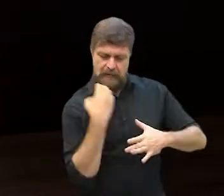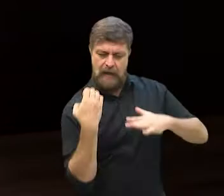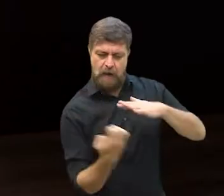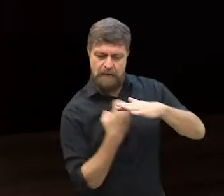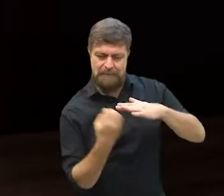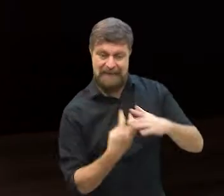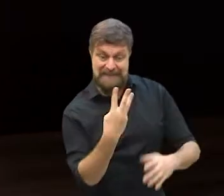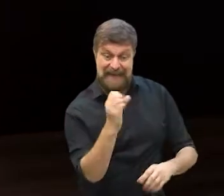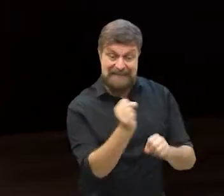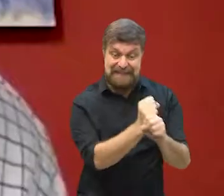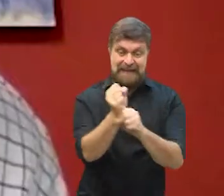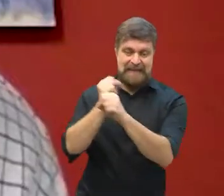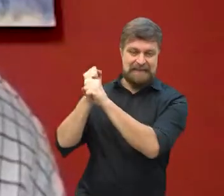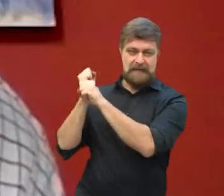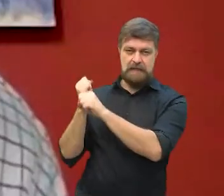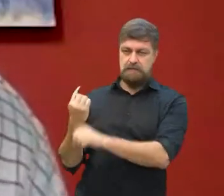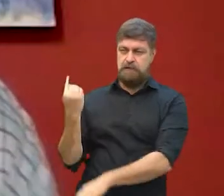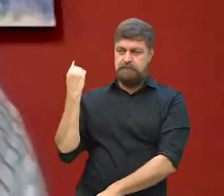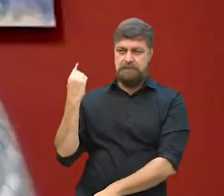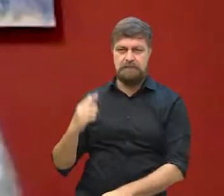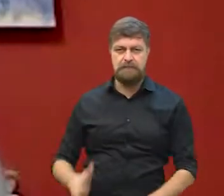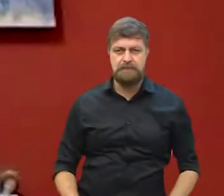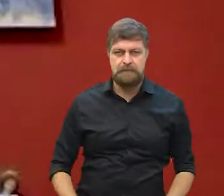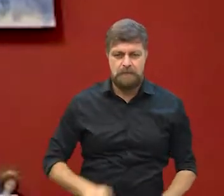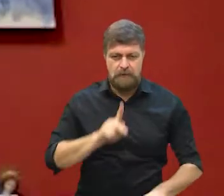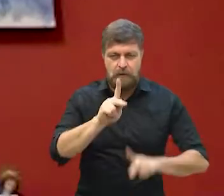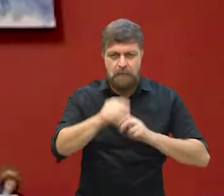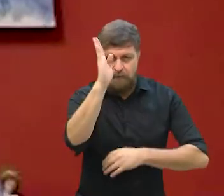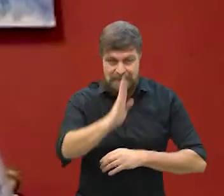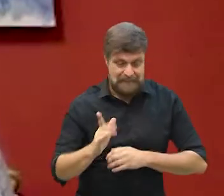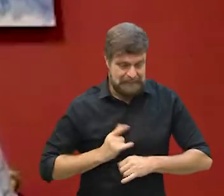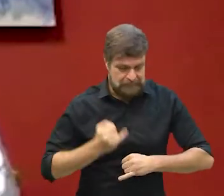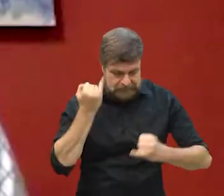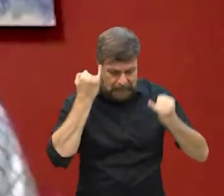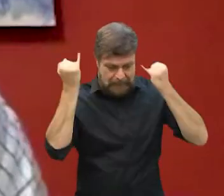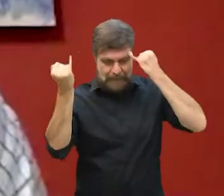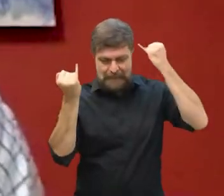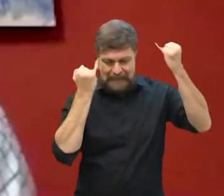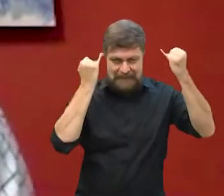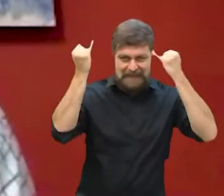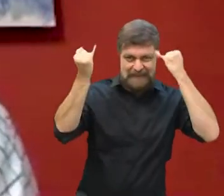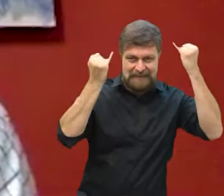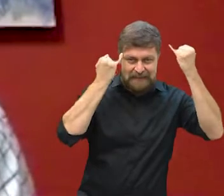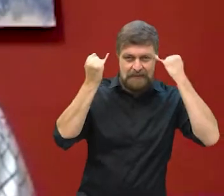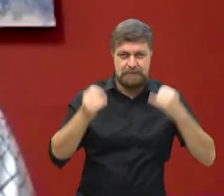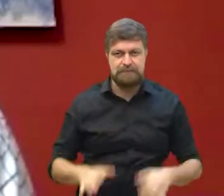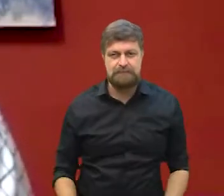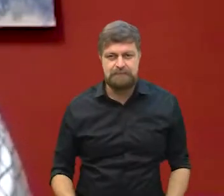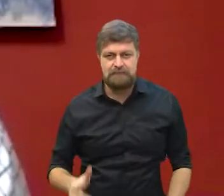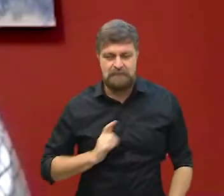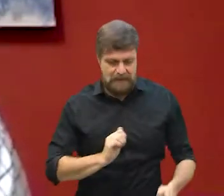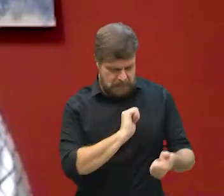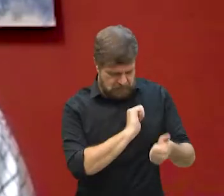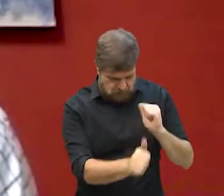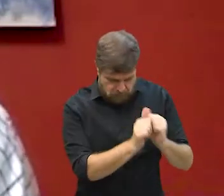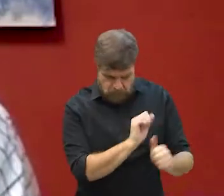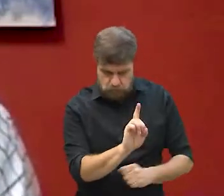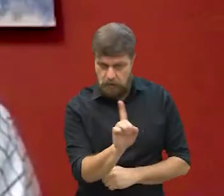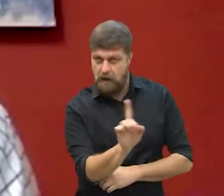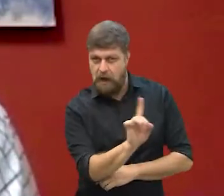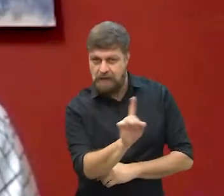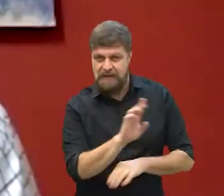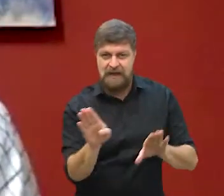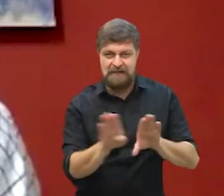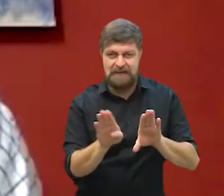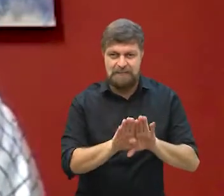há quase 3 décadas? Na realidade, o brasileiro ele é muito criativo, né? Não é só criativo no esporte